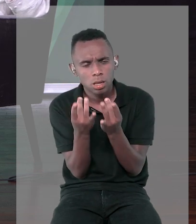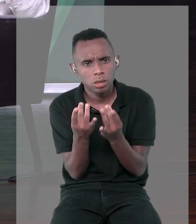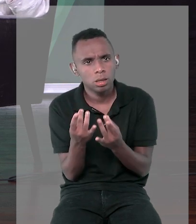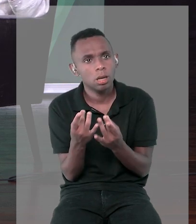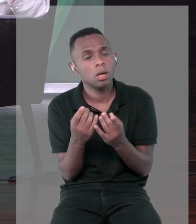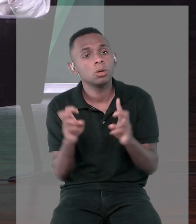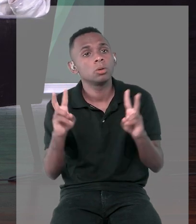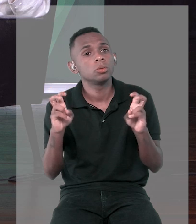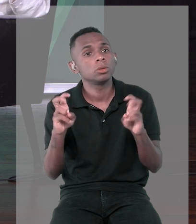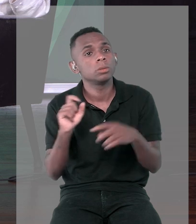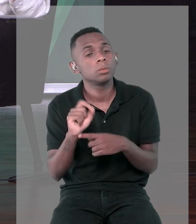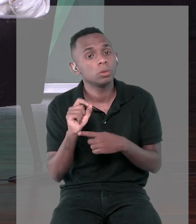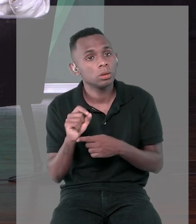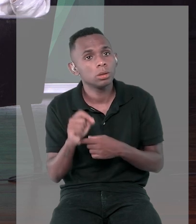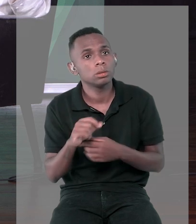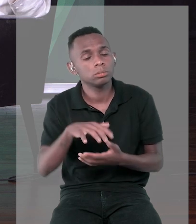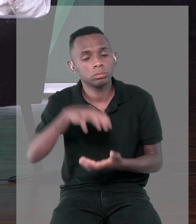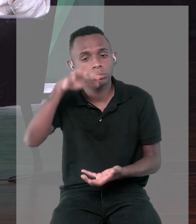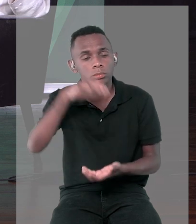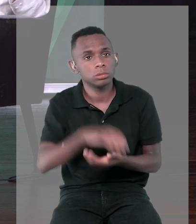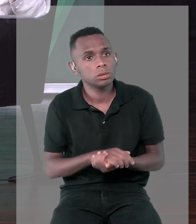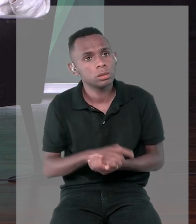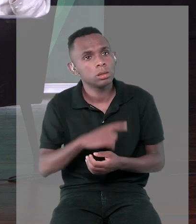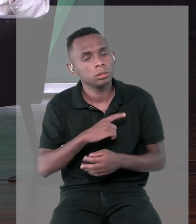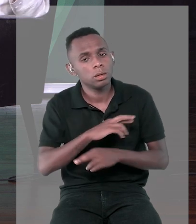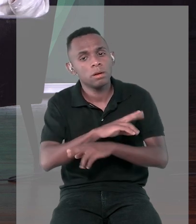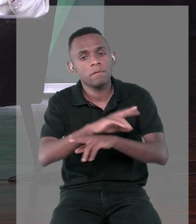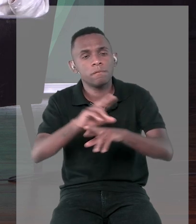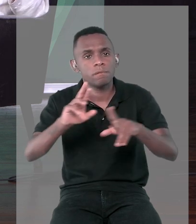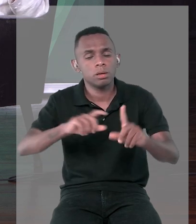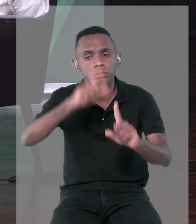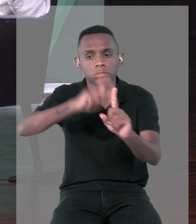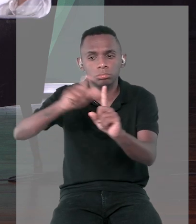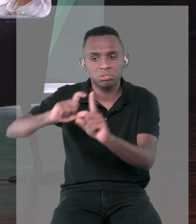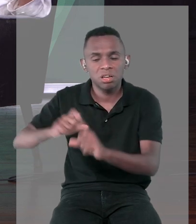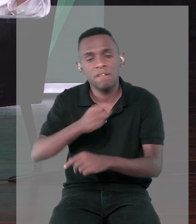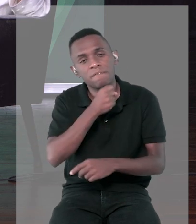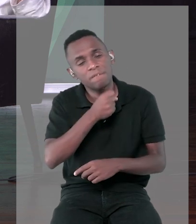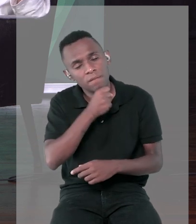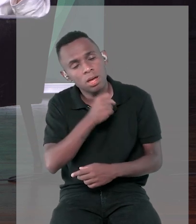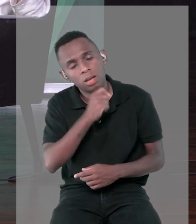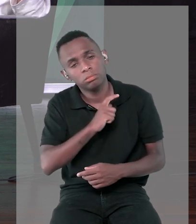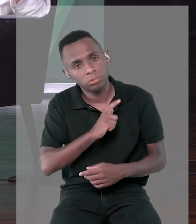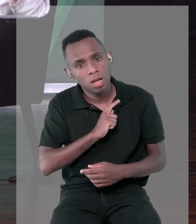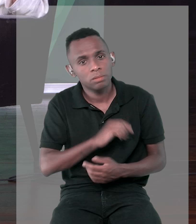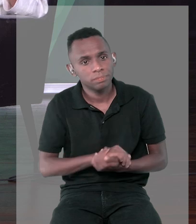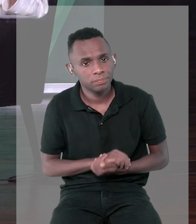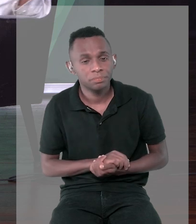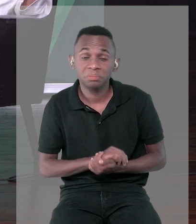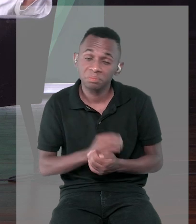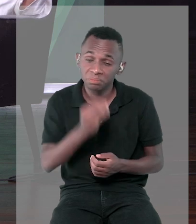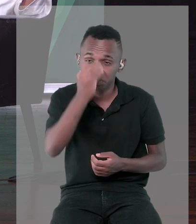sutil a respeito da velhice, né? Ela tem várias personagens velhas, né, que